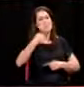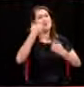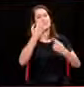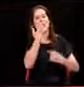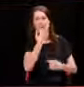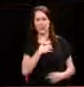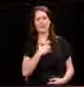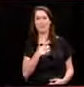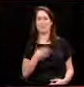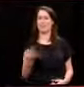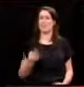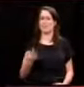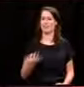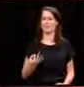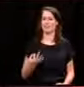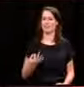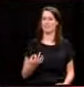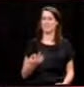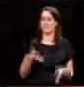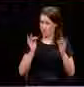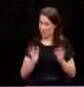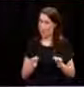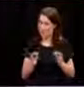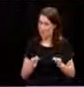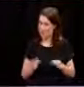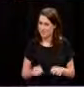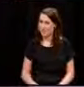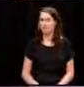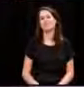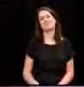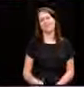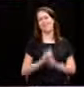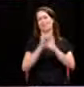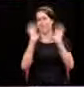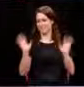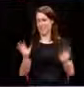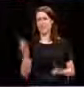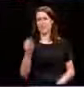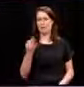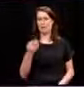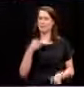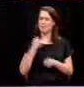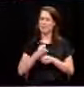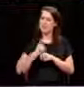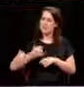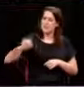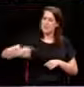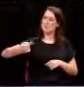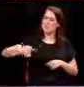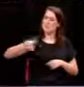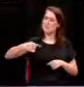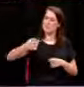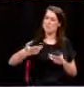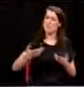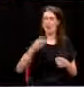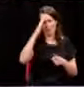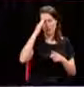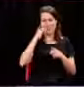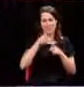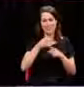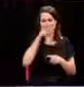Sem dúvida, sem dúvida. É por isto que vale a pena. É por isto tudo que nós trabalhamos arduamente todos os dias para chegar a todos os benfiquistas,